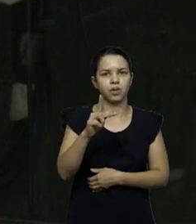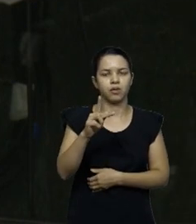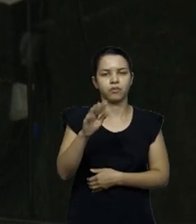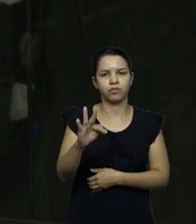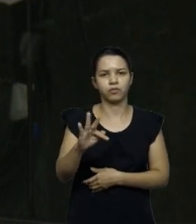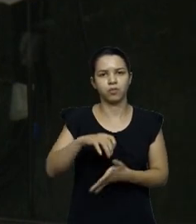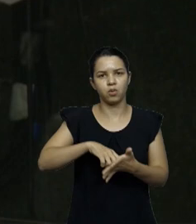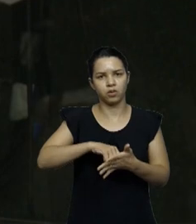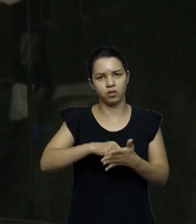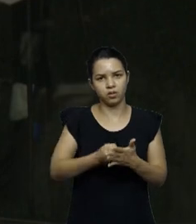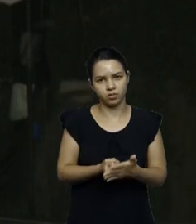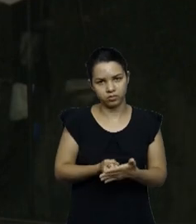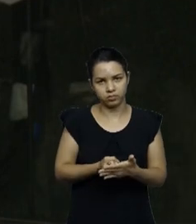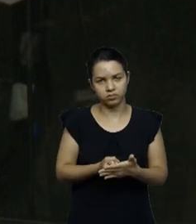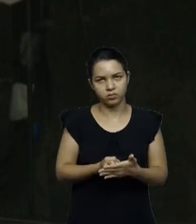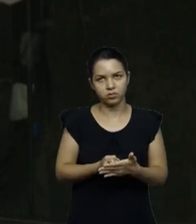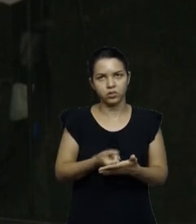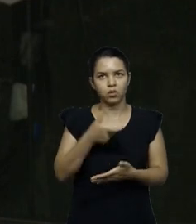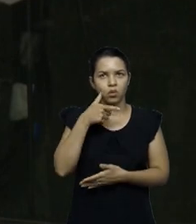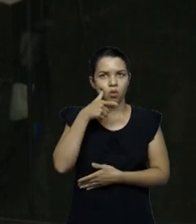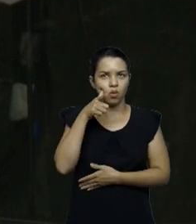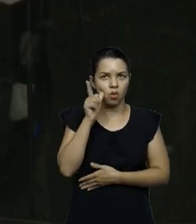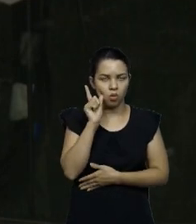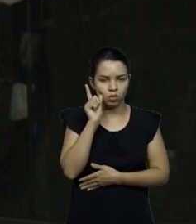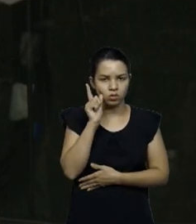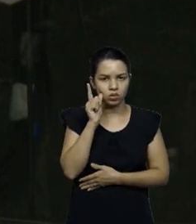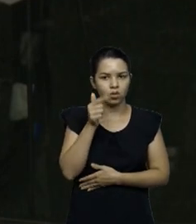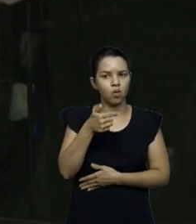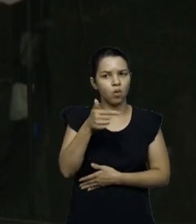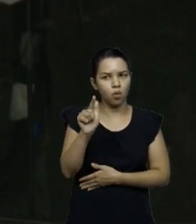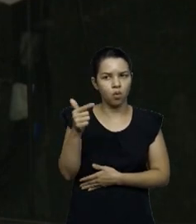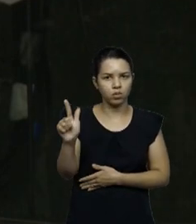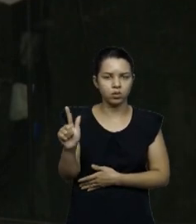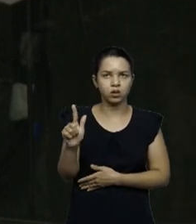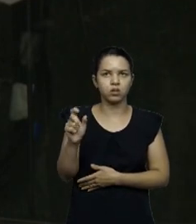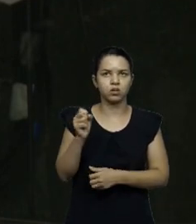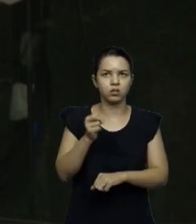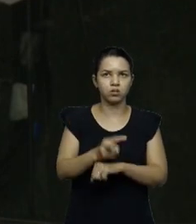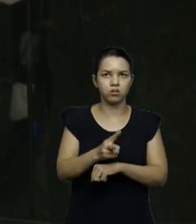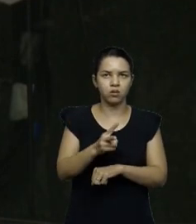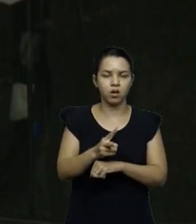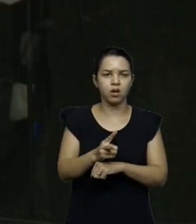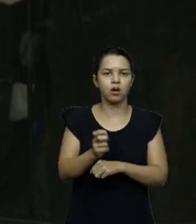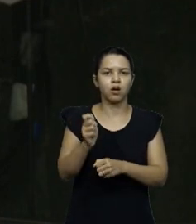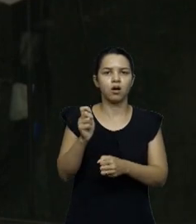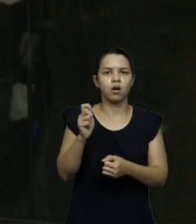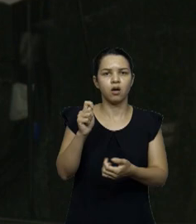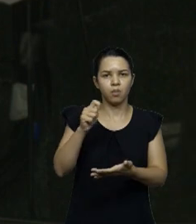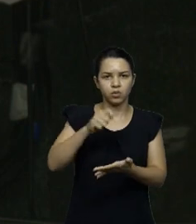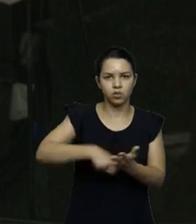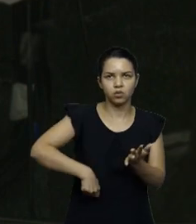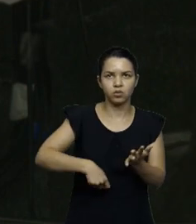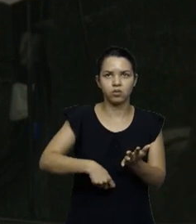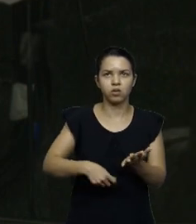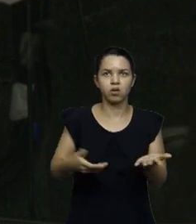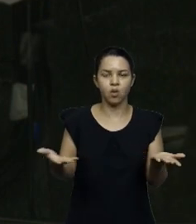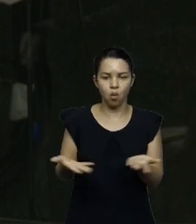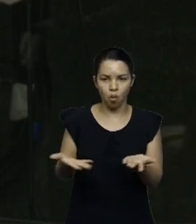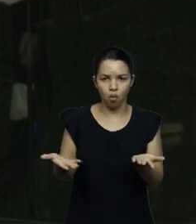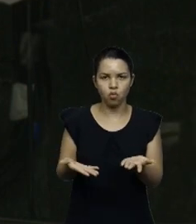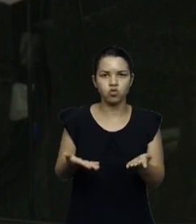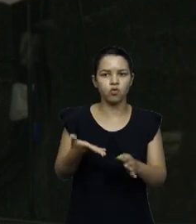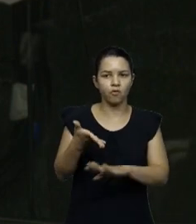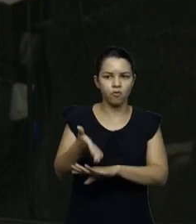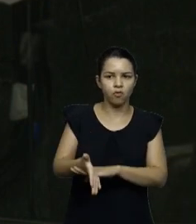Eu Me inscrevi ontem a outras vagas cheguei na escola Hoje eu vou trabalhar né